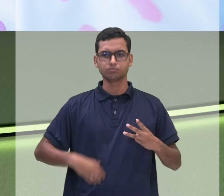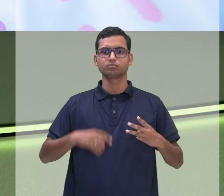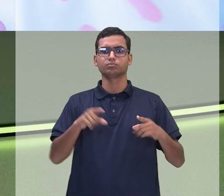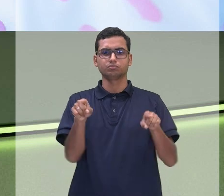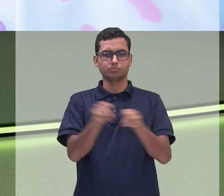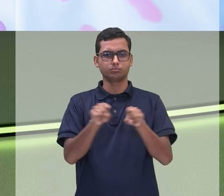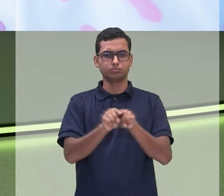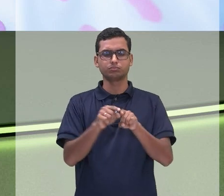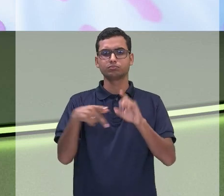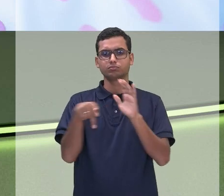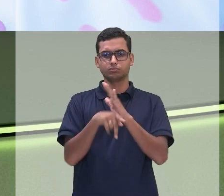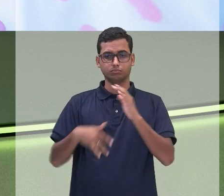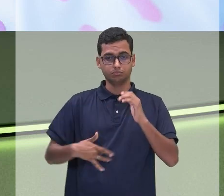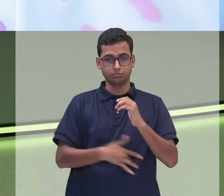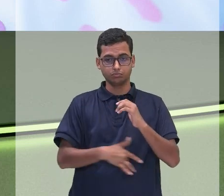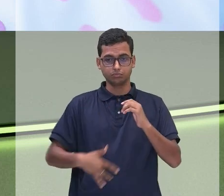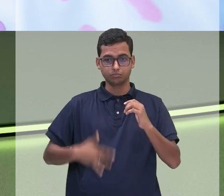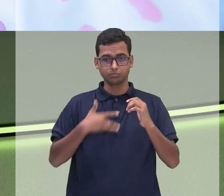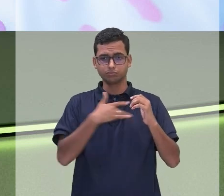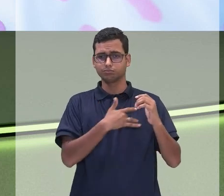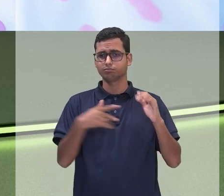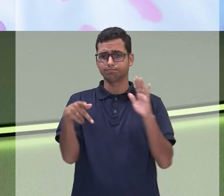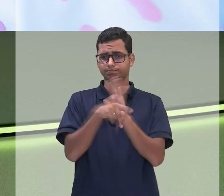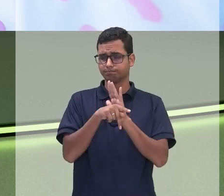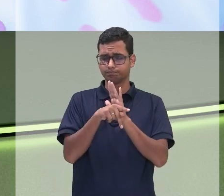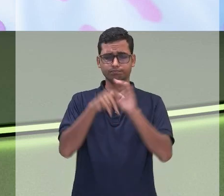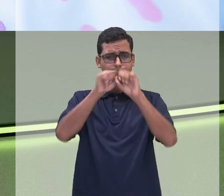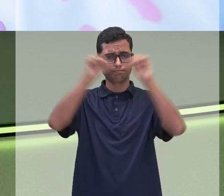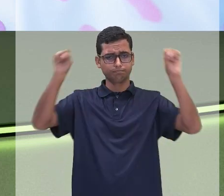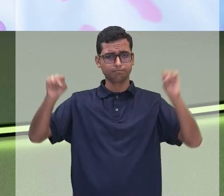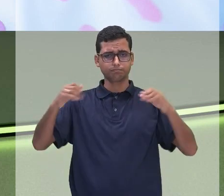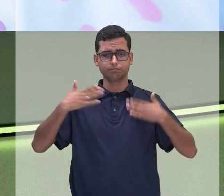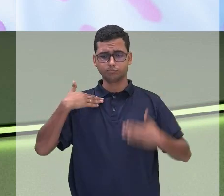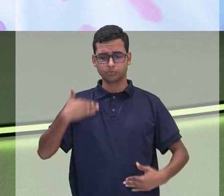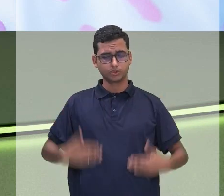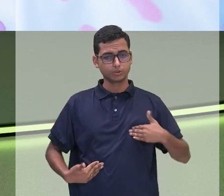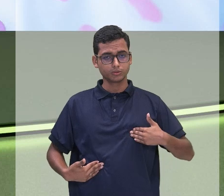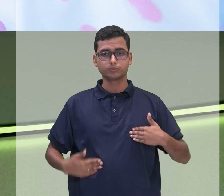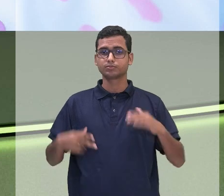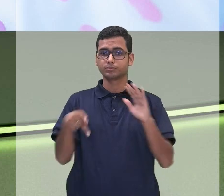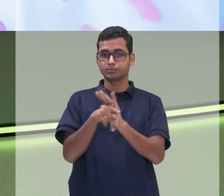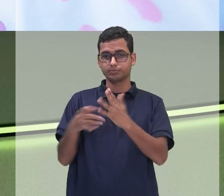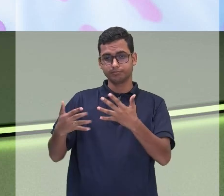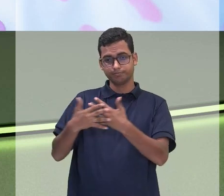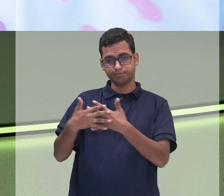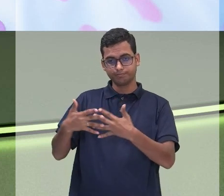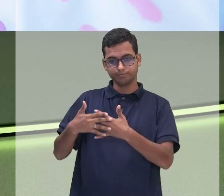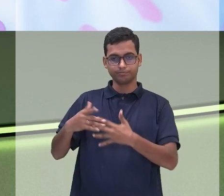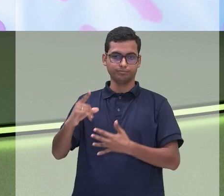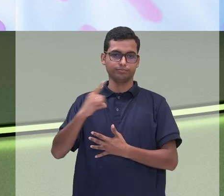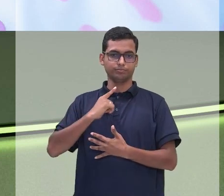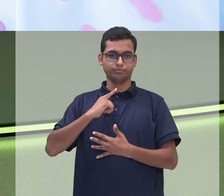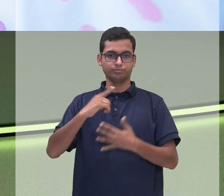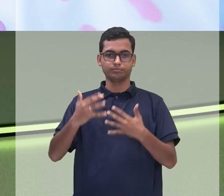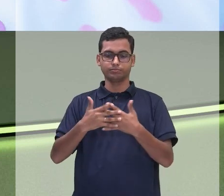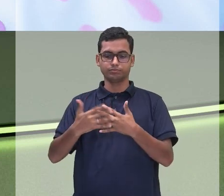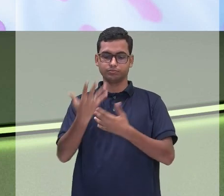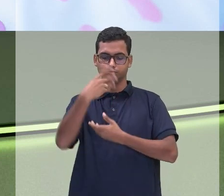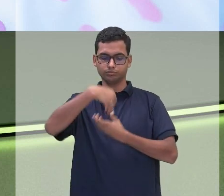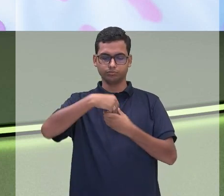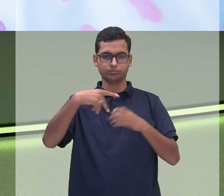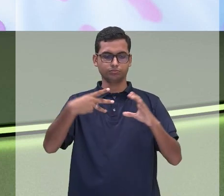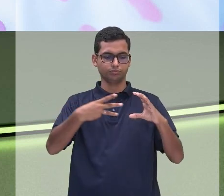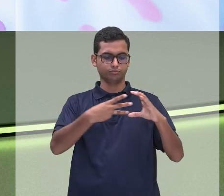parte do sistema. E o que compõe esse órgão? O tecido. E o que compõe o tecido? A célula. Então, a